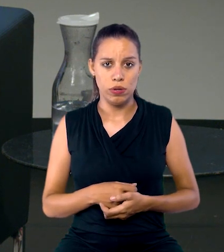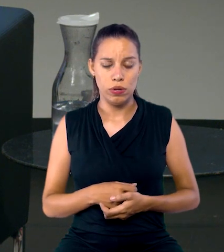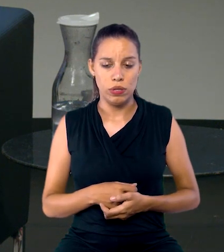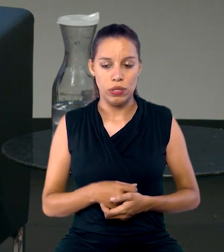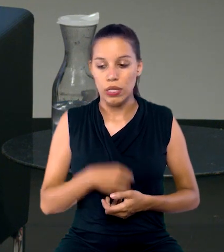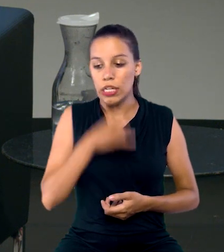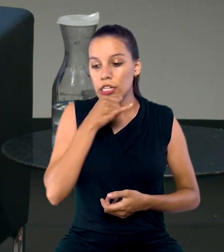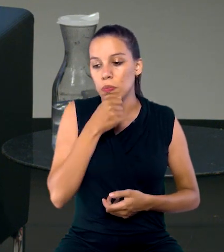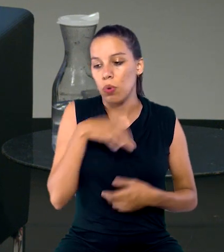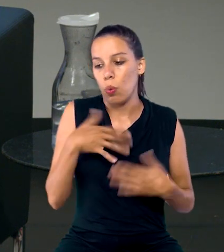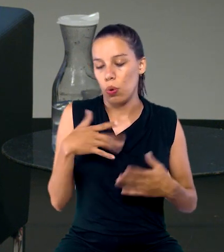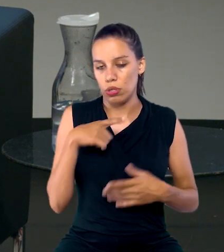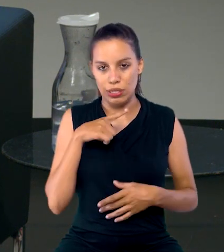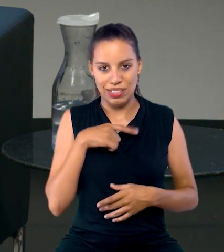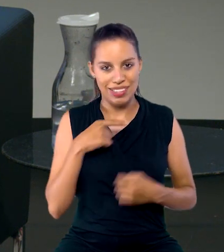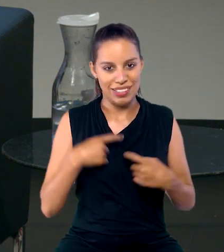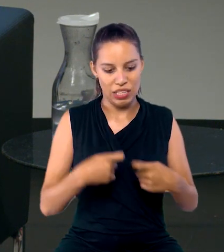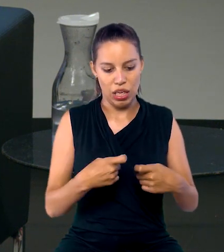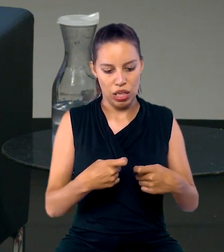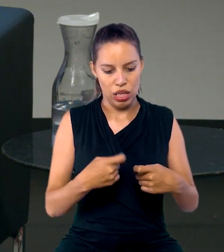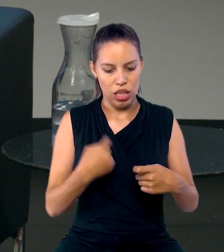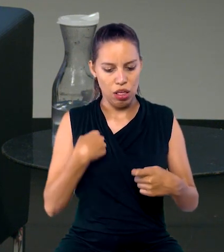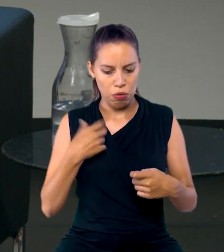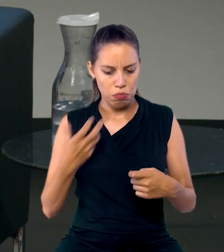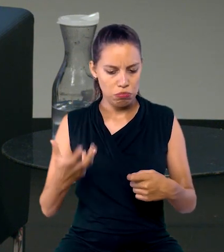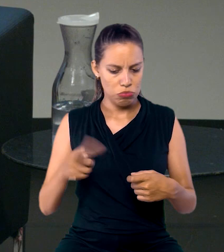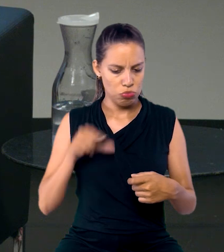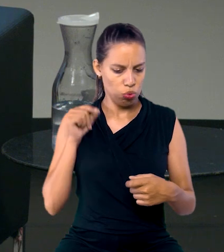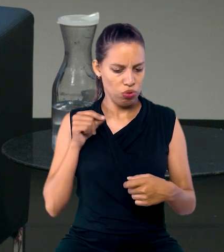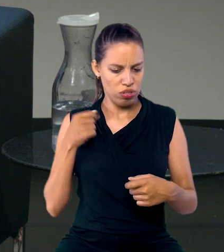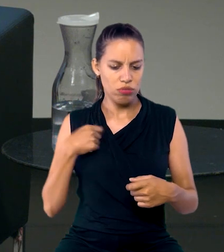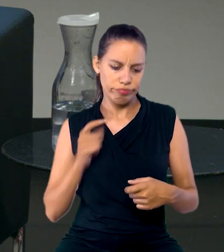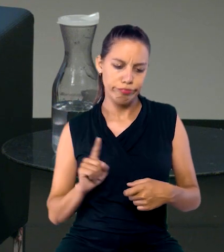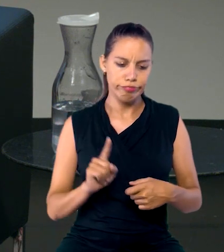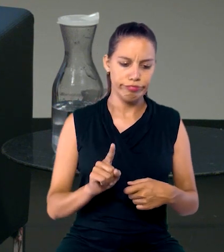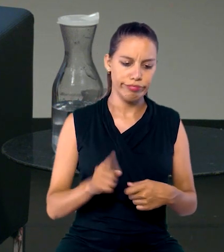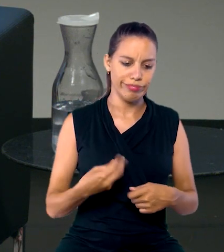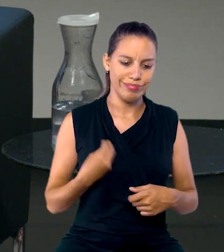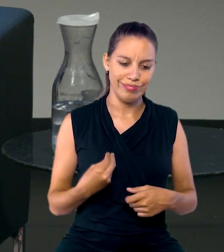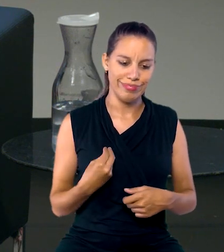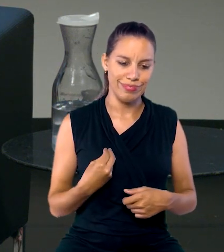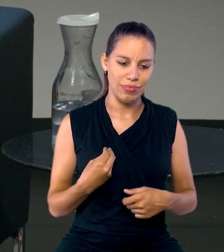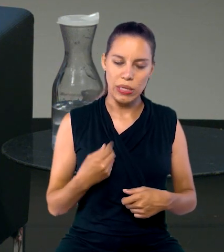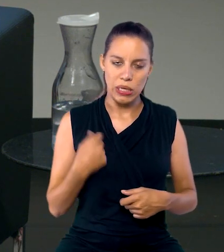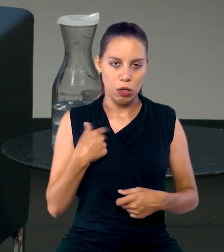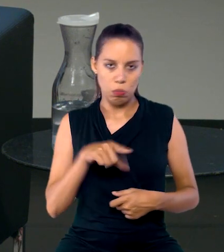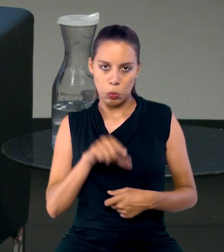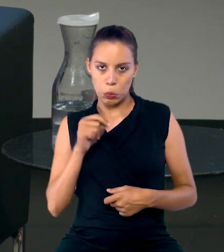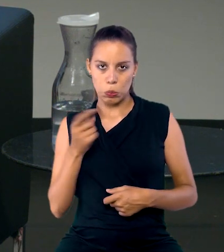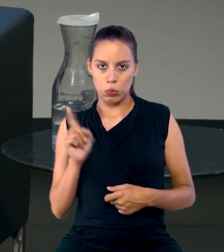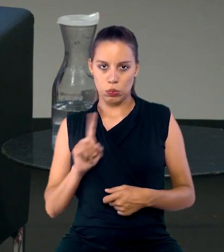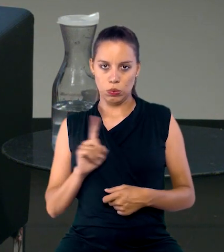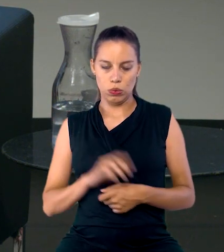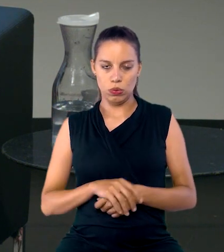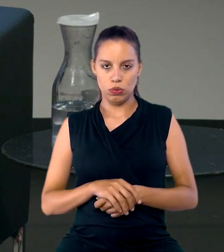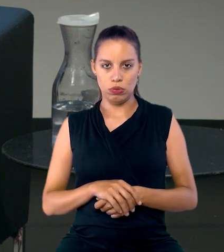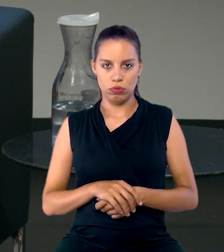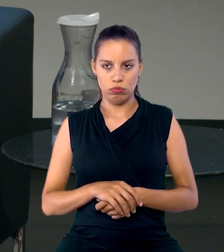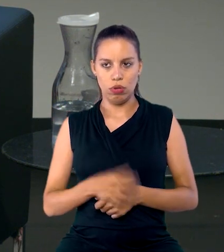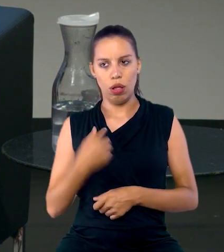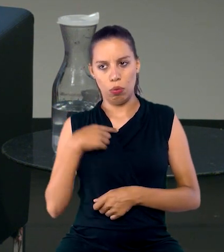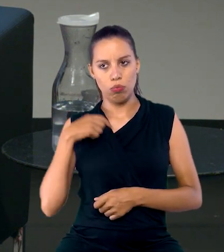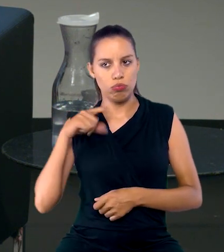Quando existe uma guerra, tu não tem a escolha de estar ou não em guerra. A guerra está. Tu tem a escolha